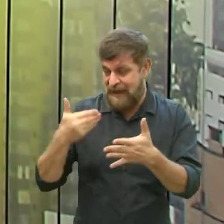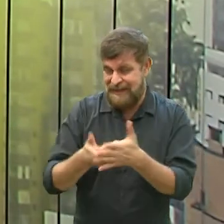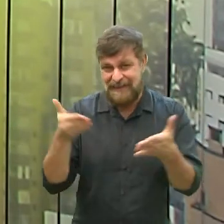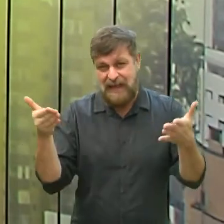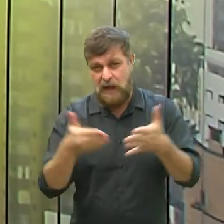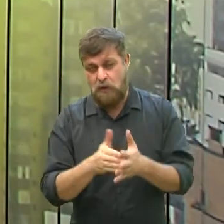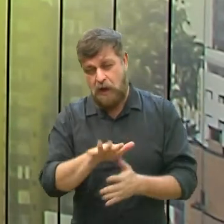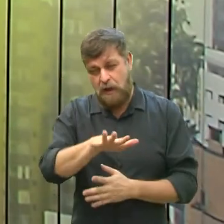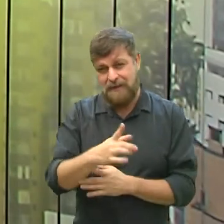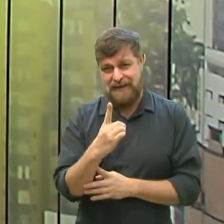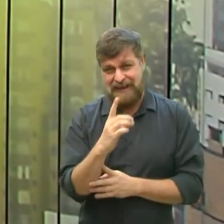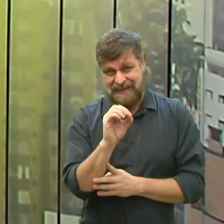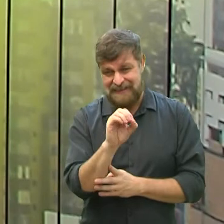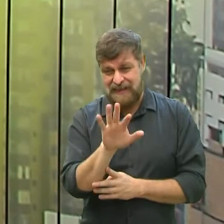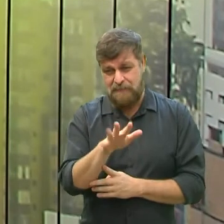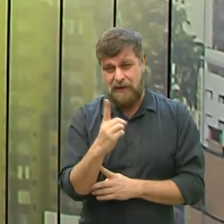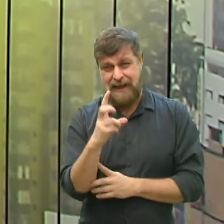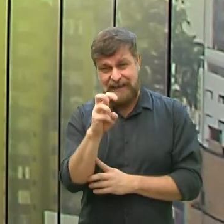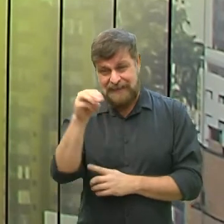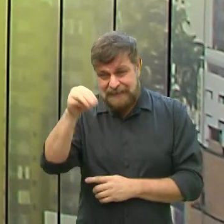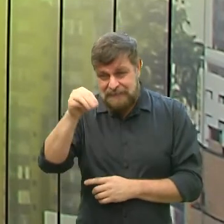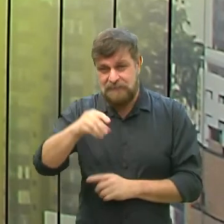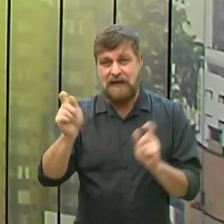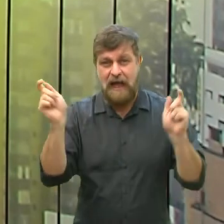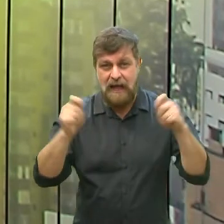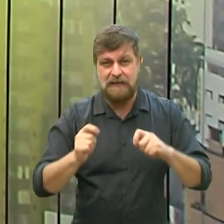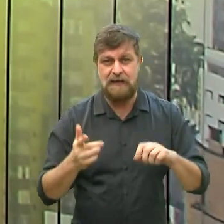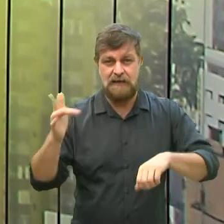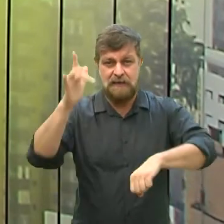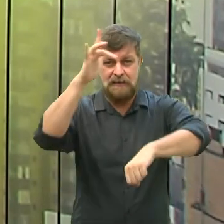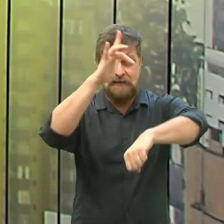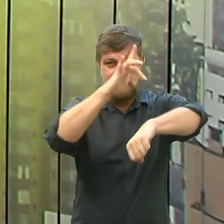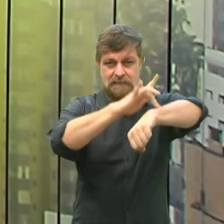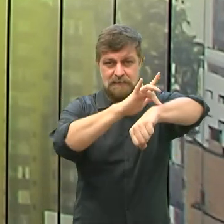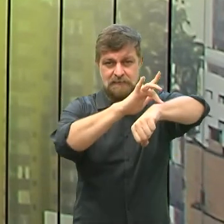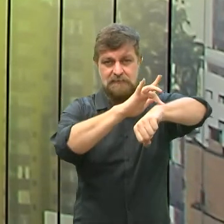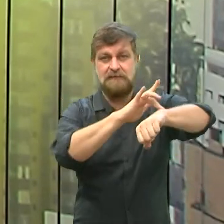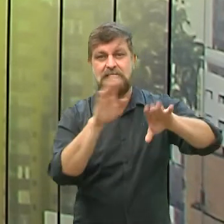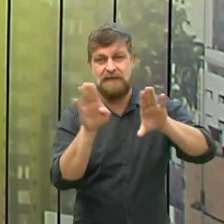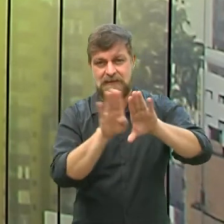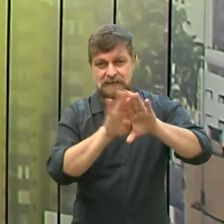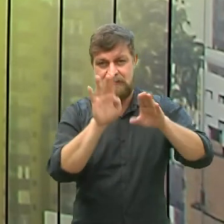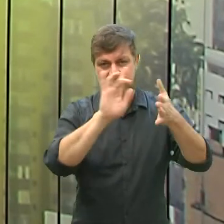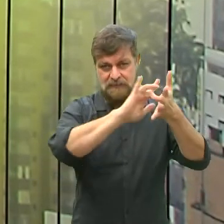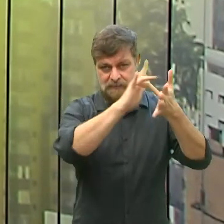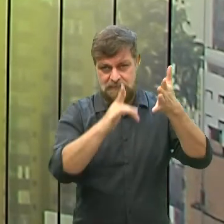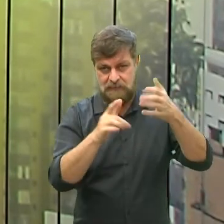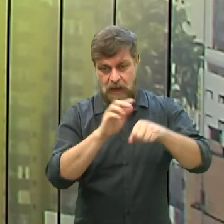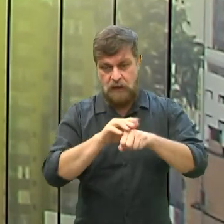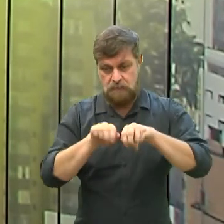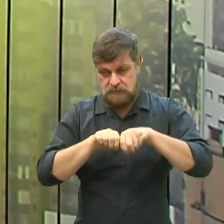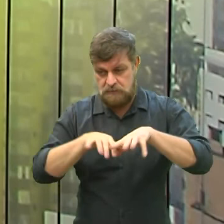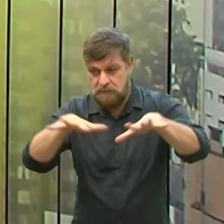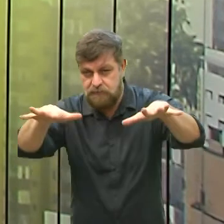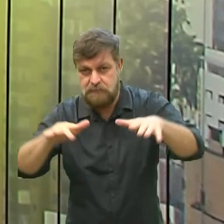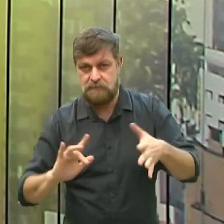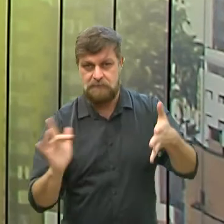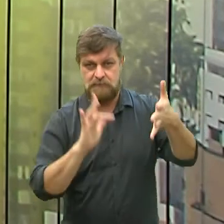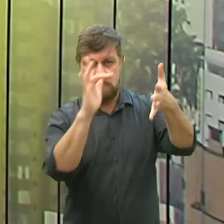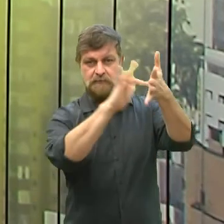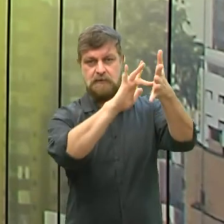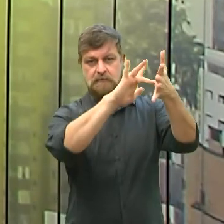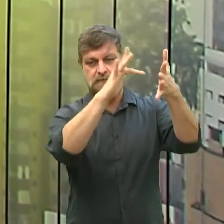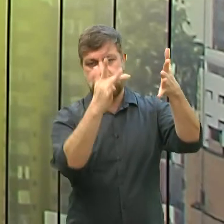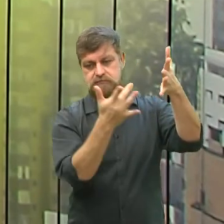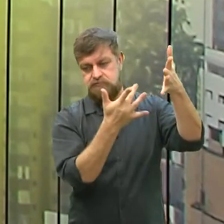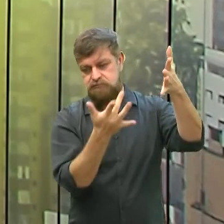entre 10 e 15 minutos são suficientes para os mosquitos Anopheles e Aedes aegypti, que transmitem essas duas doenças,